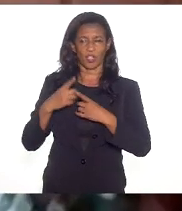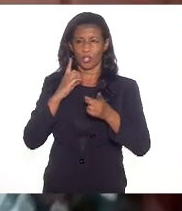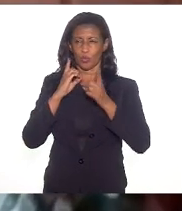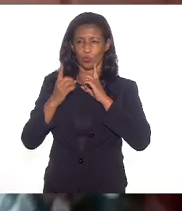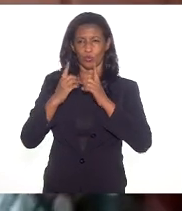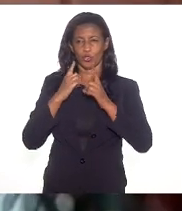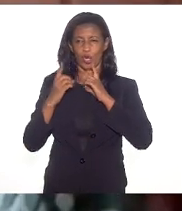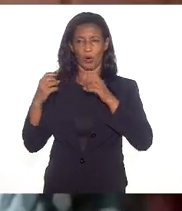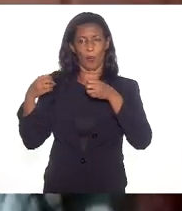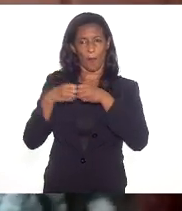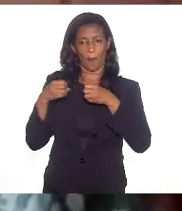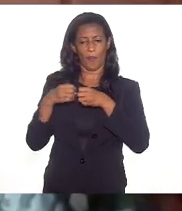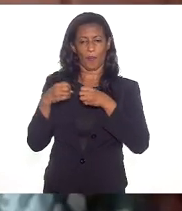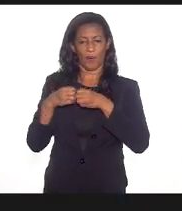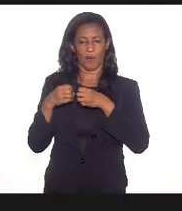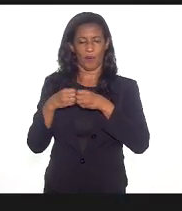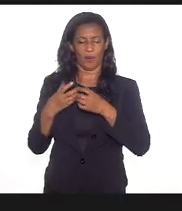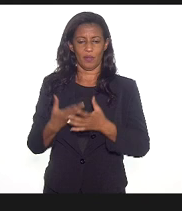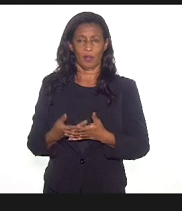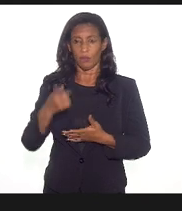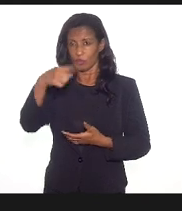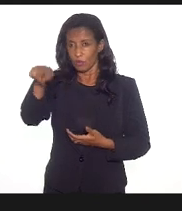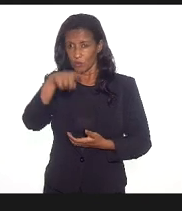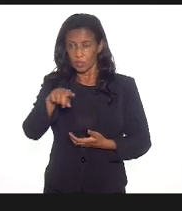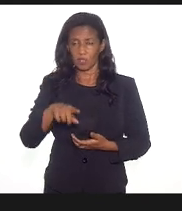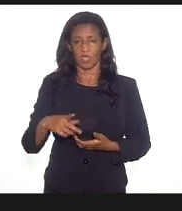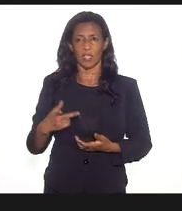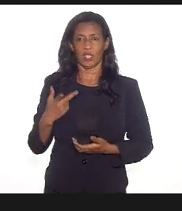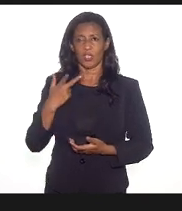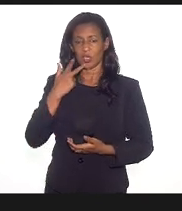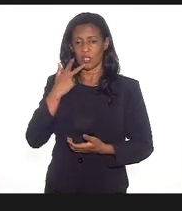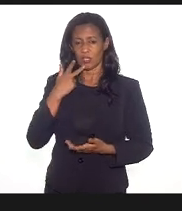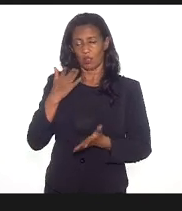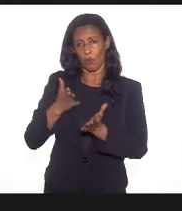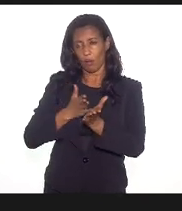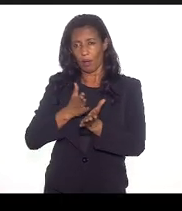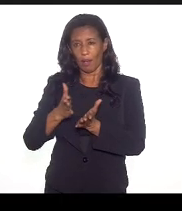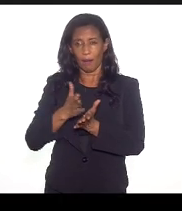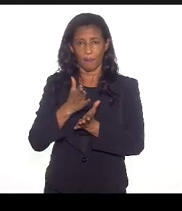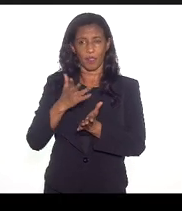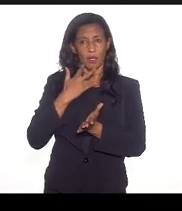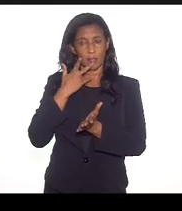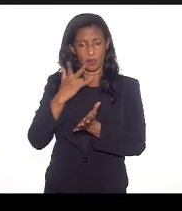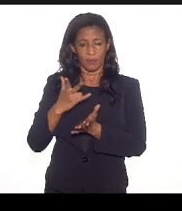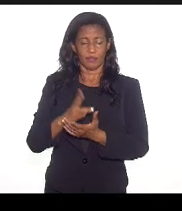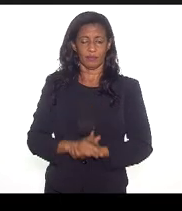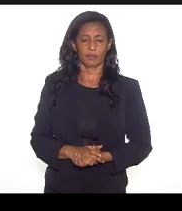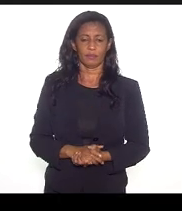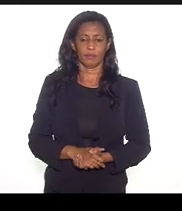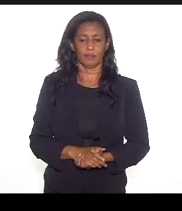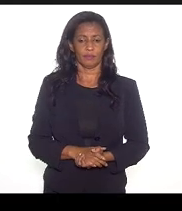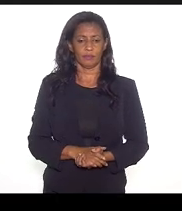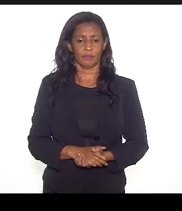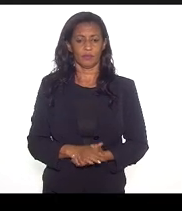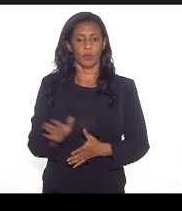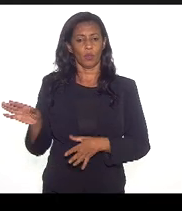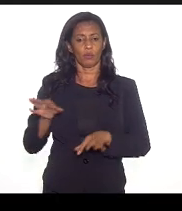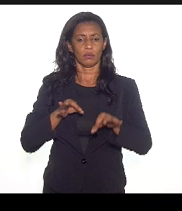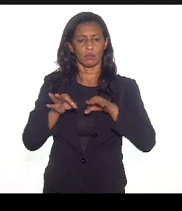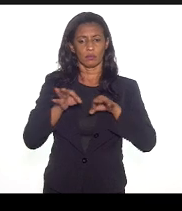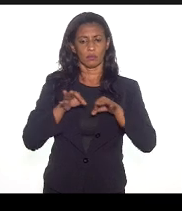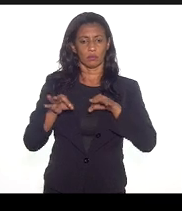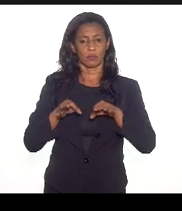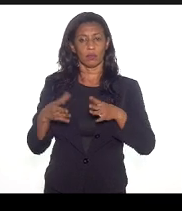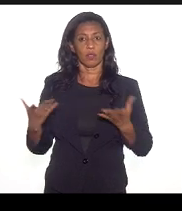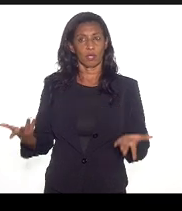muito próximo. A gente, principalmente vocês, né, que estão capitaneando aí essa pauta muito bem, com esses organismos que,